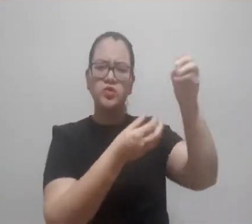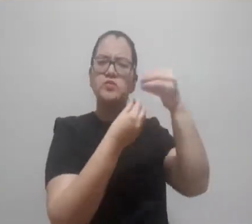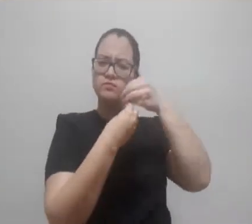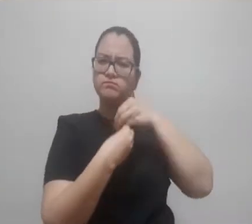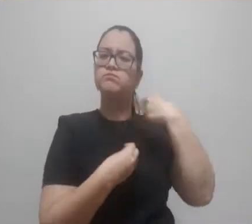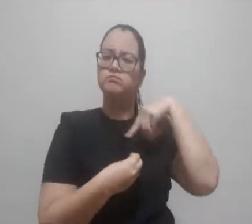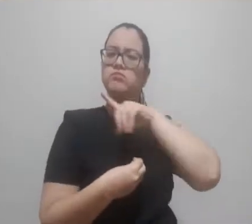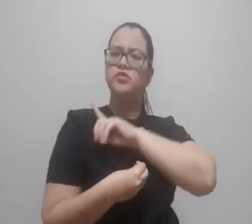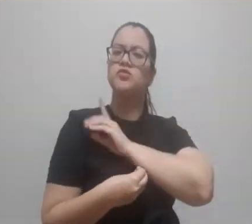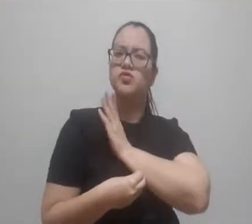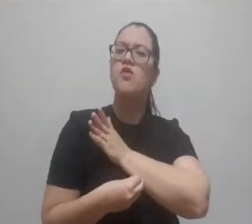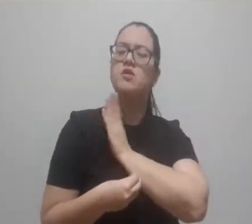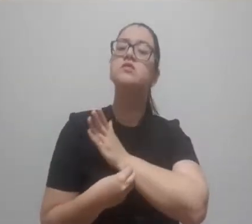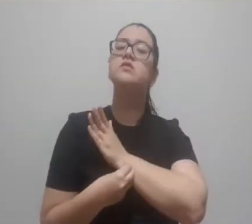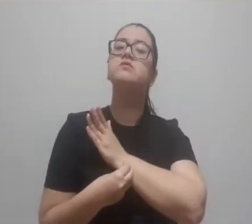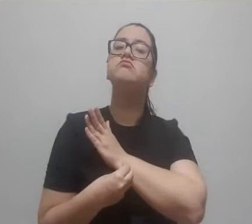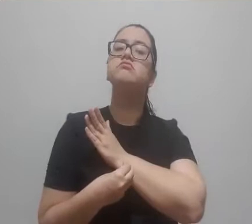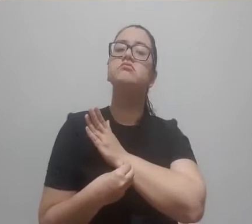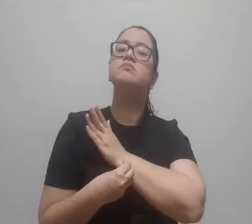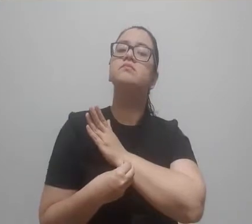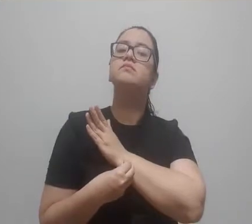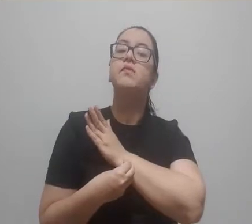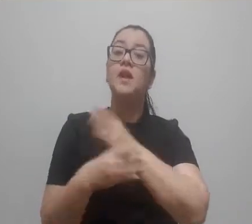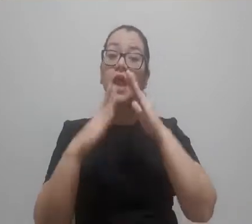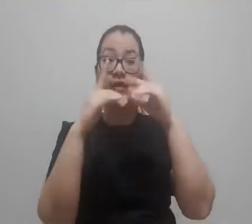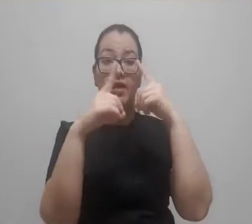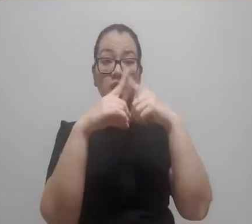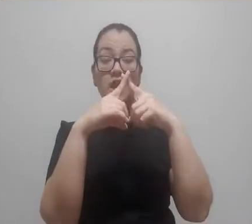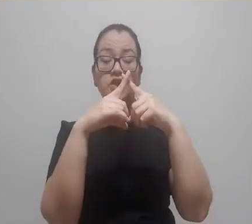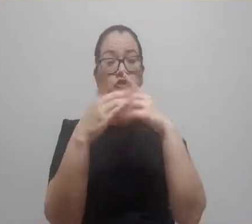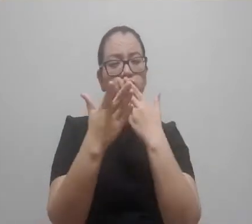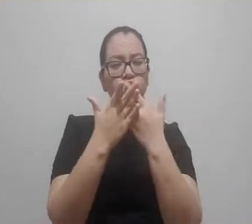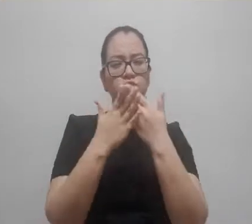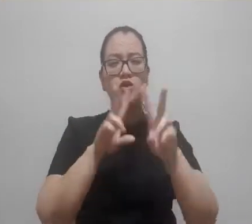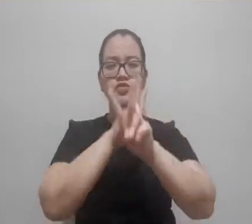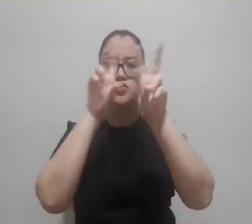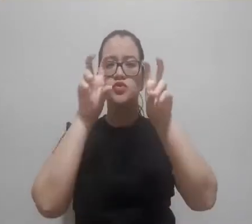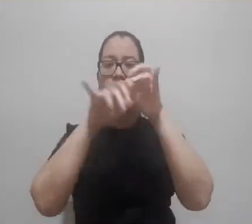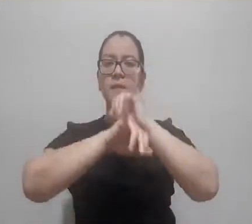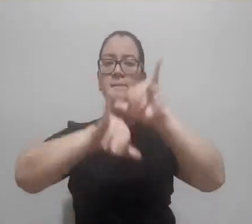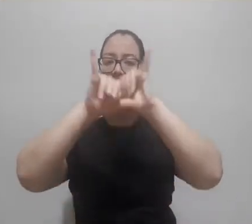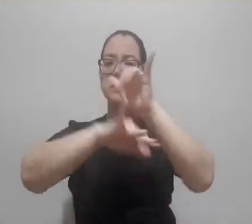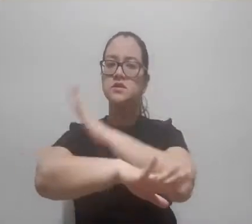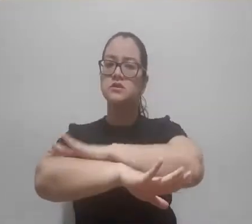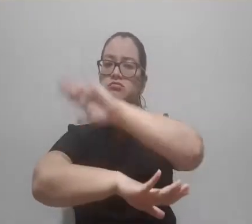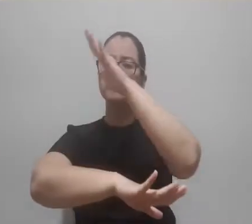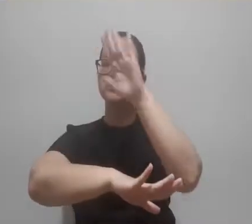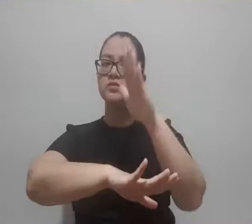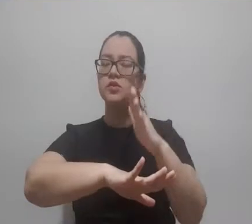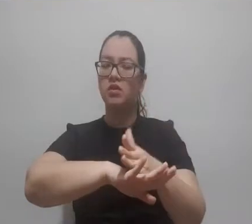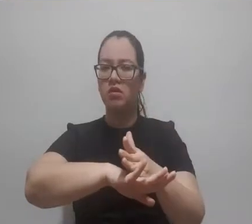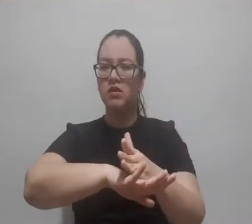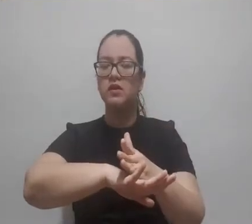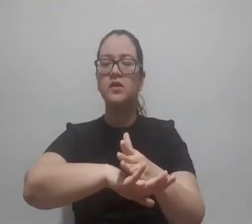entendemos, para que a igreja estudasse sobre o Sermão do Monte, ou o Sermão da Montanha. Esse sermão, ele compreende